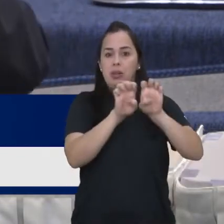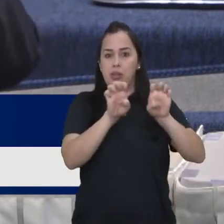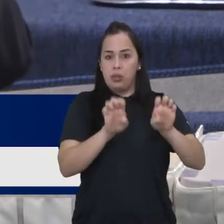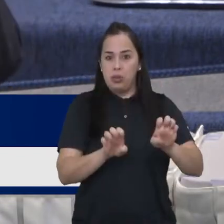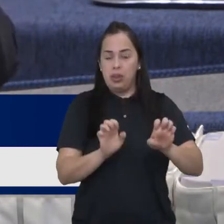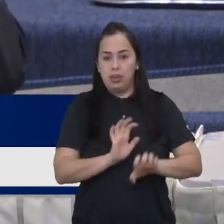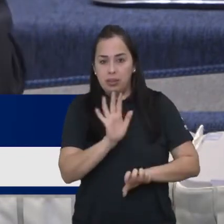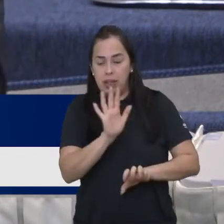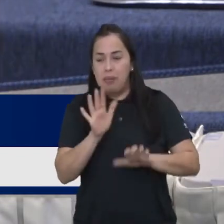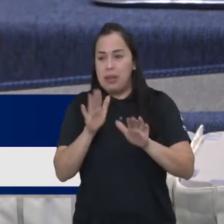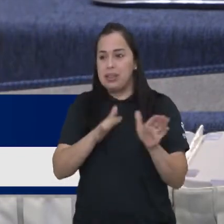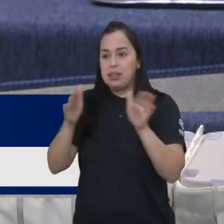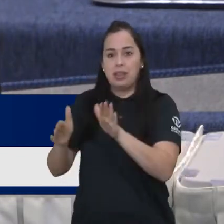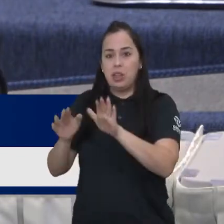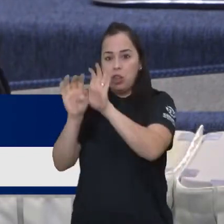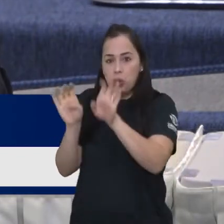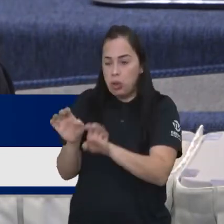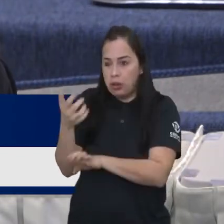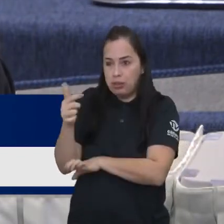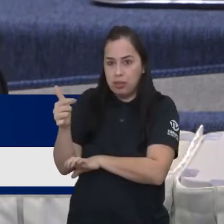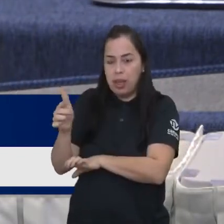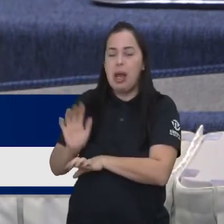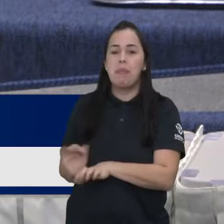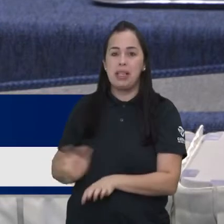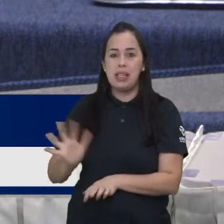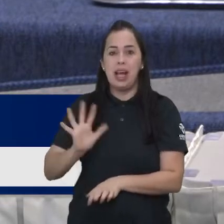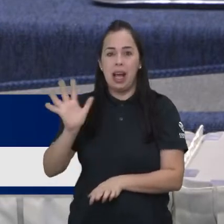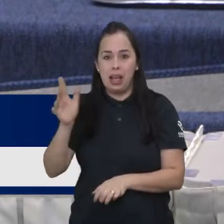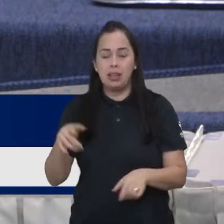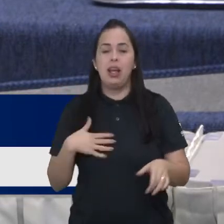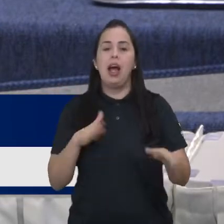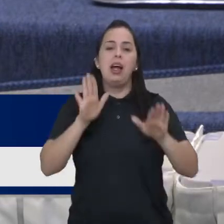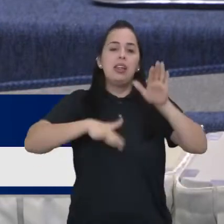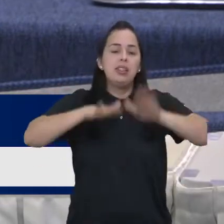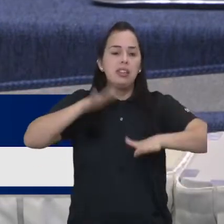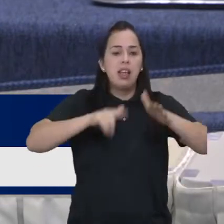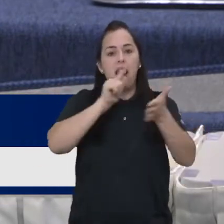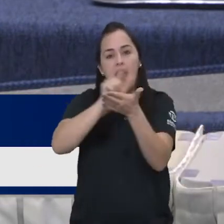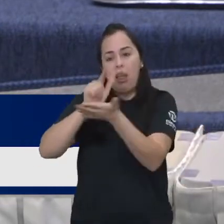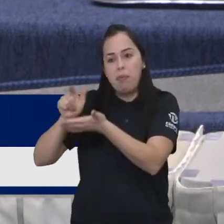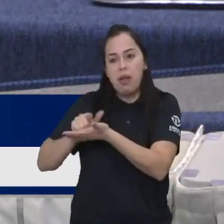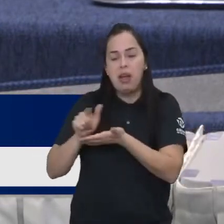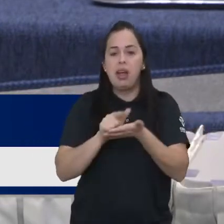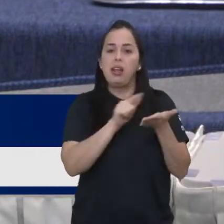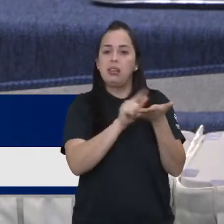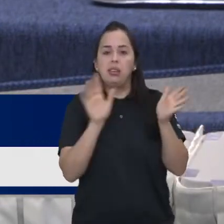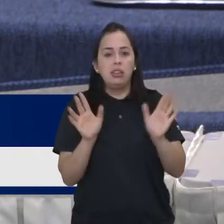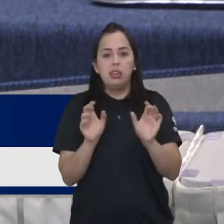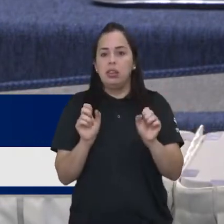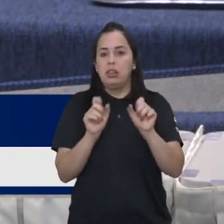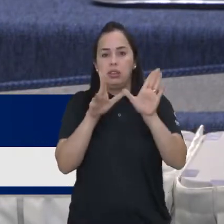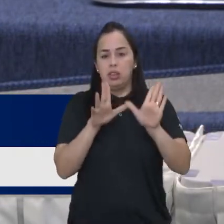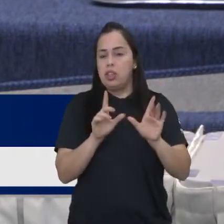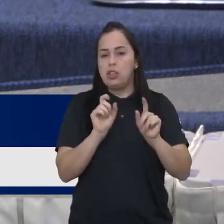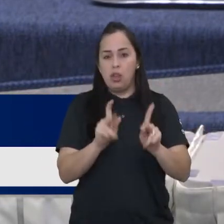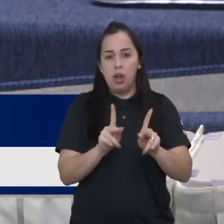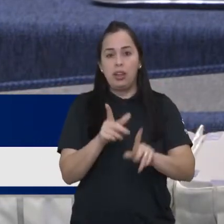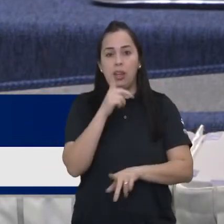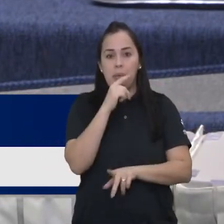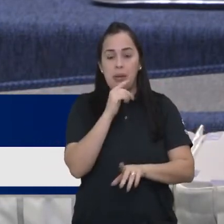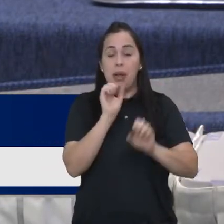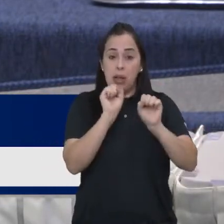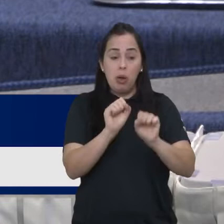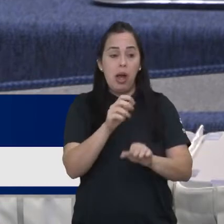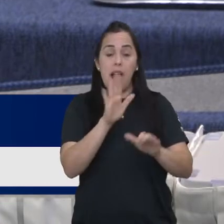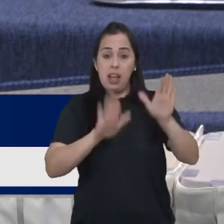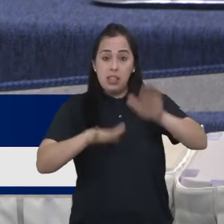mais baratas e podem ser tomadas independente até de orçamento. Tem medidas que é limpeza de terreno, são coisas, disciplinamento de água, são coisas que o